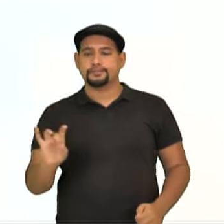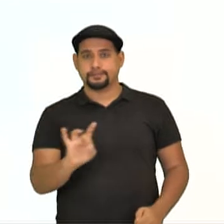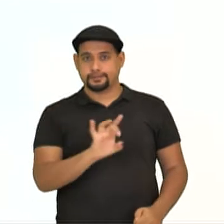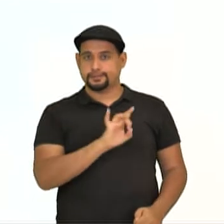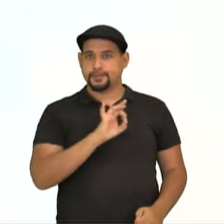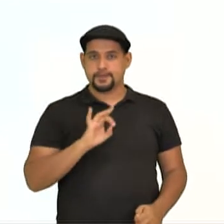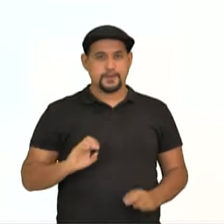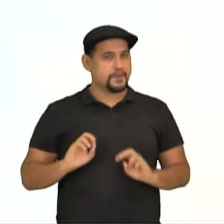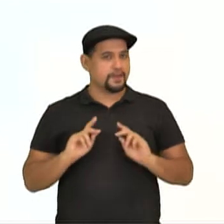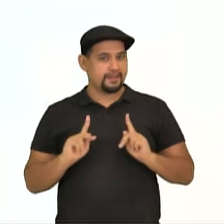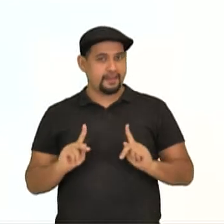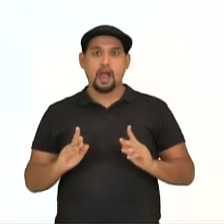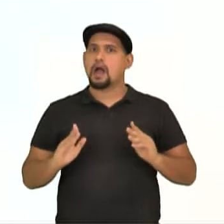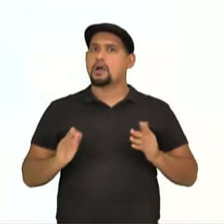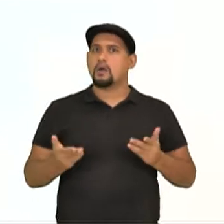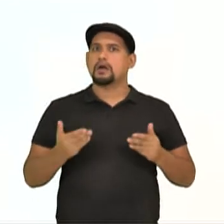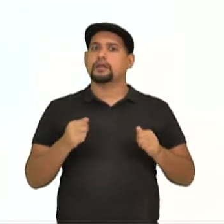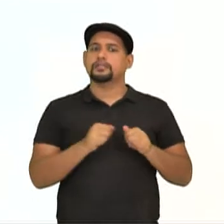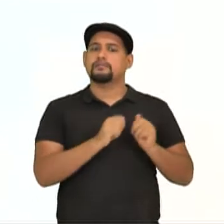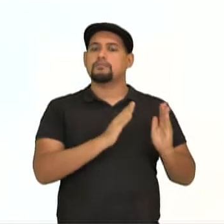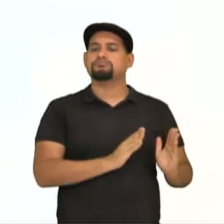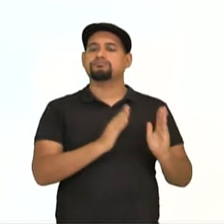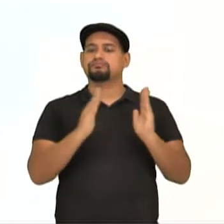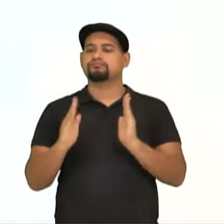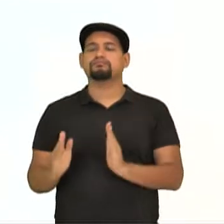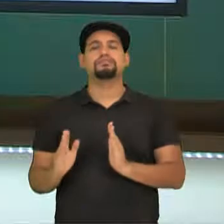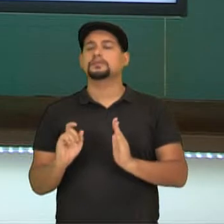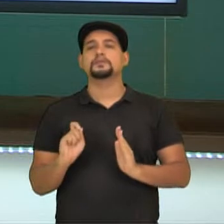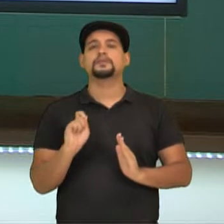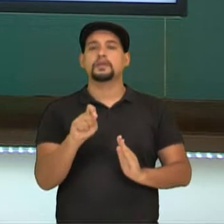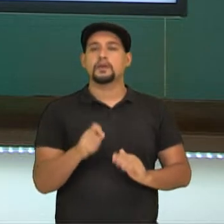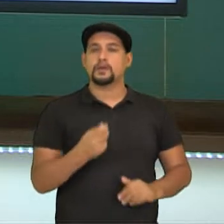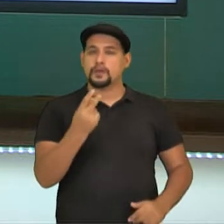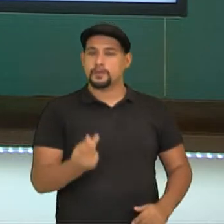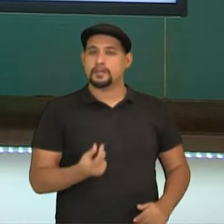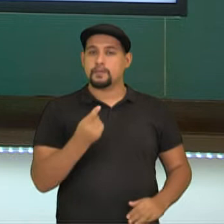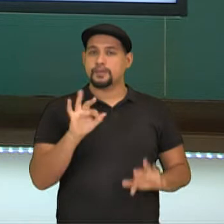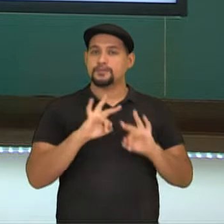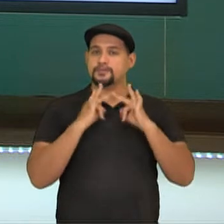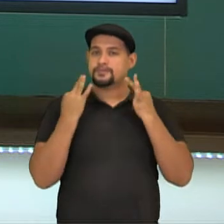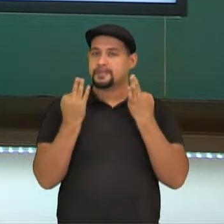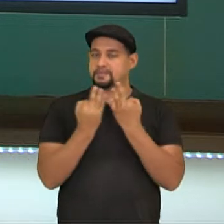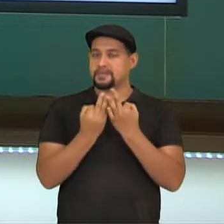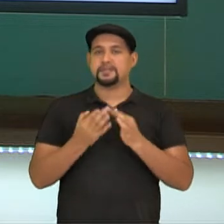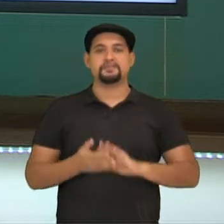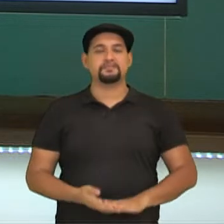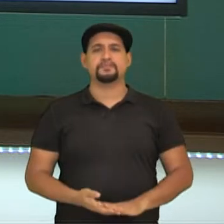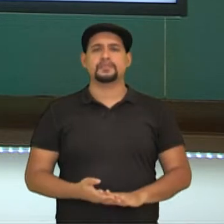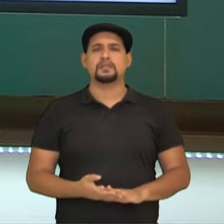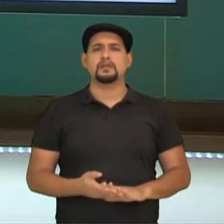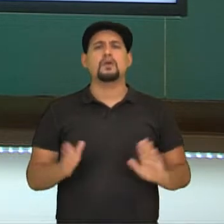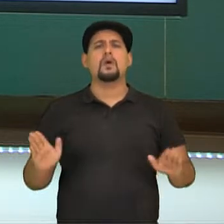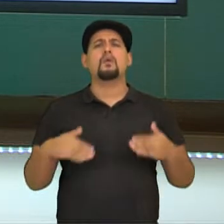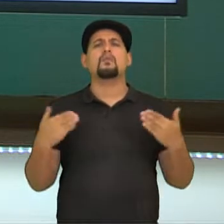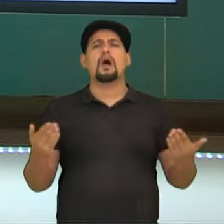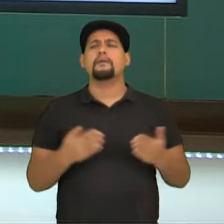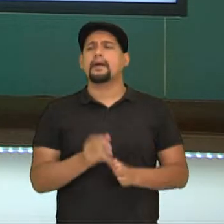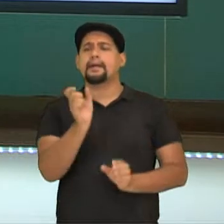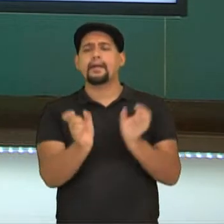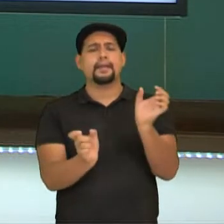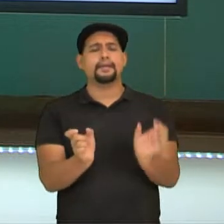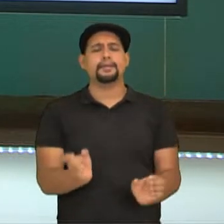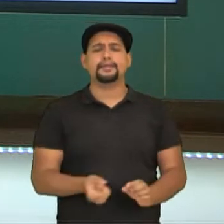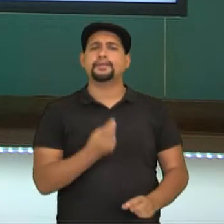individual. Tranquilo? E agora a gente vai para um passo maior, que é o orçamento familiar. Então, quais são as características de